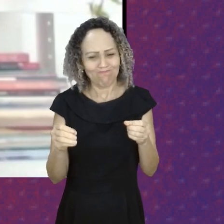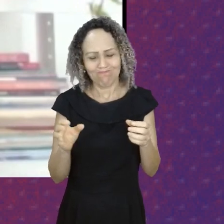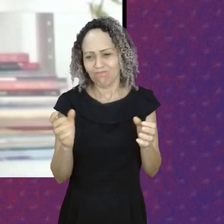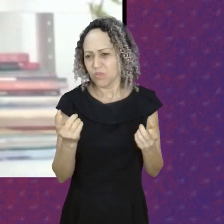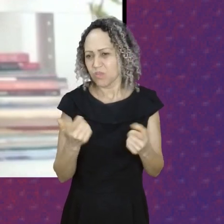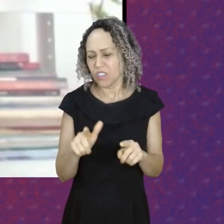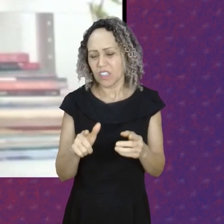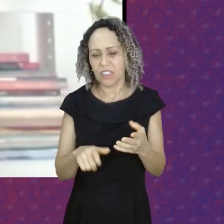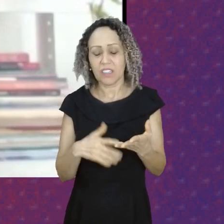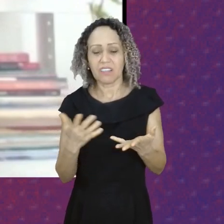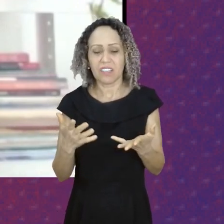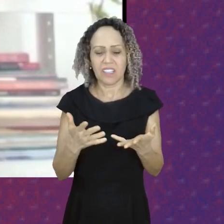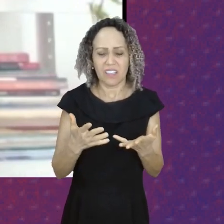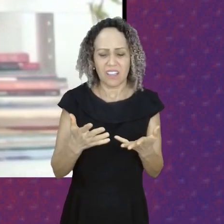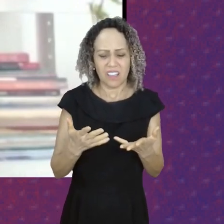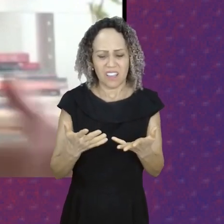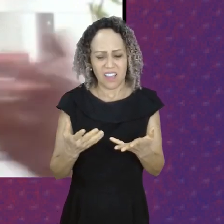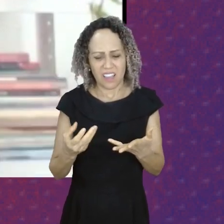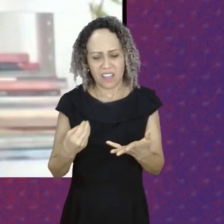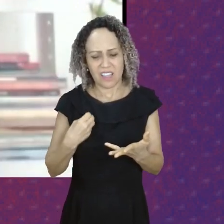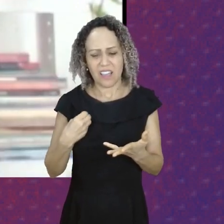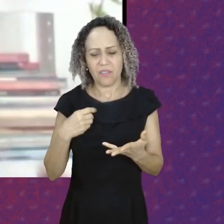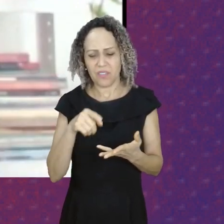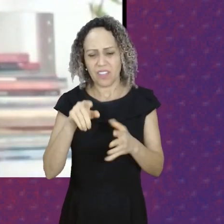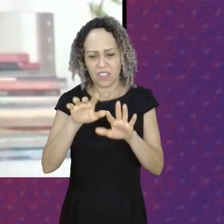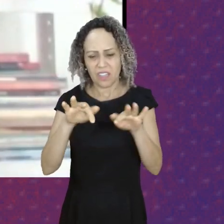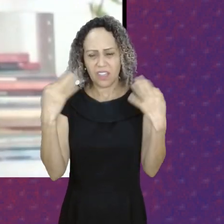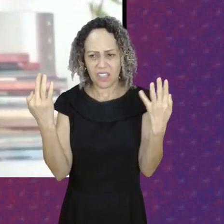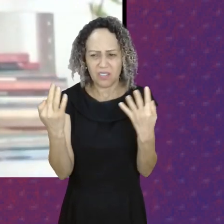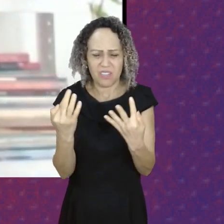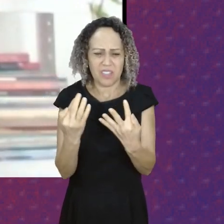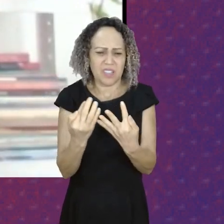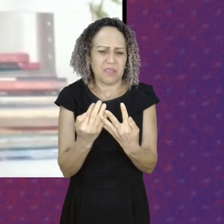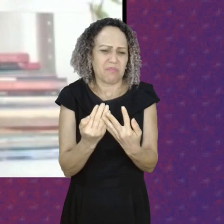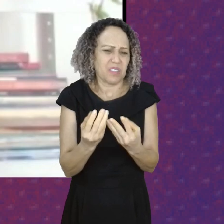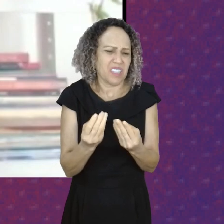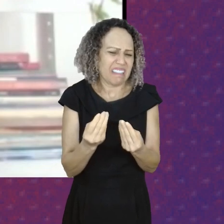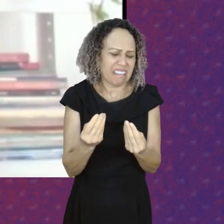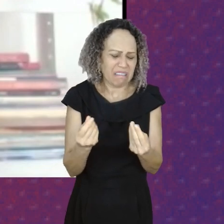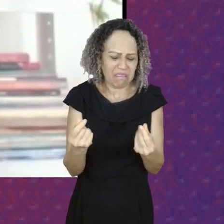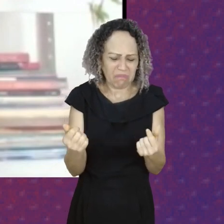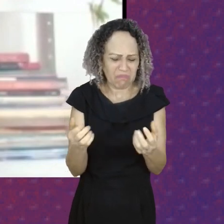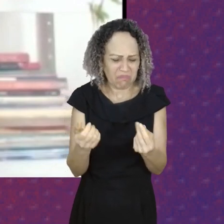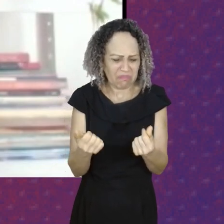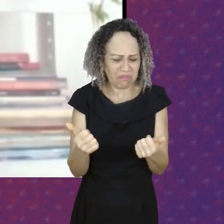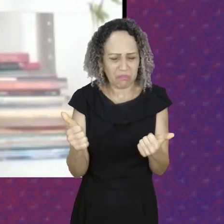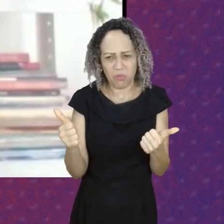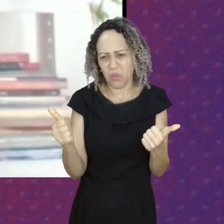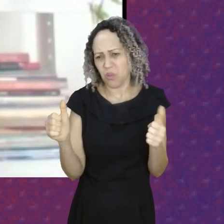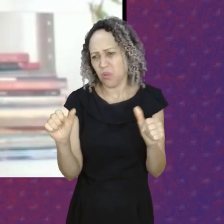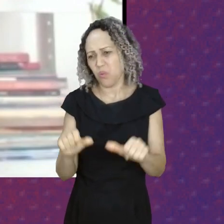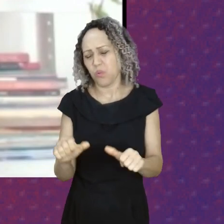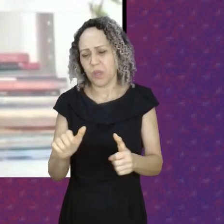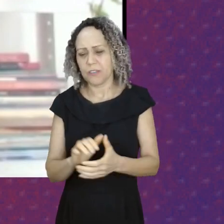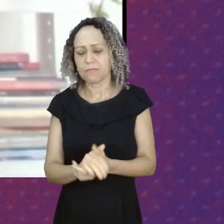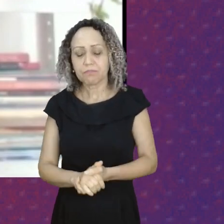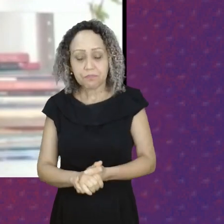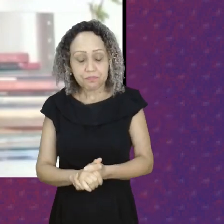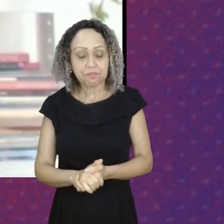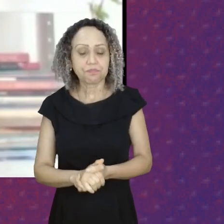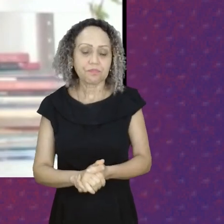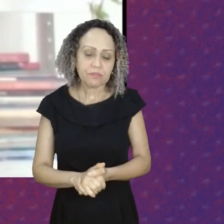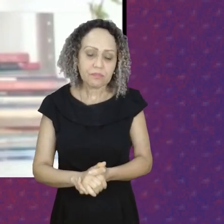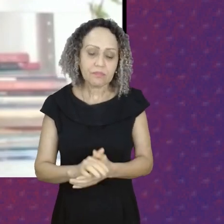a situação de vida dessas famílias e especificamente das crianças que estavam. A isso se soma, né,